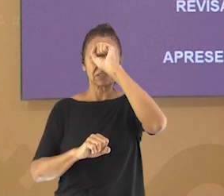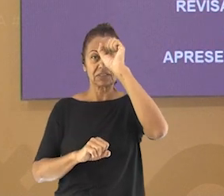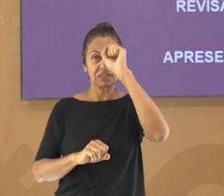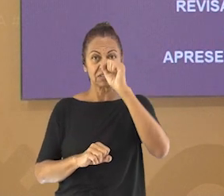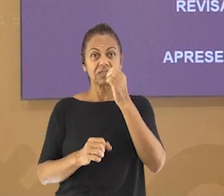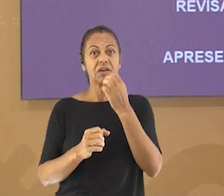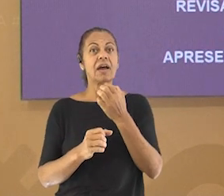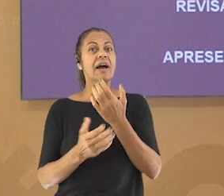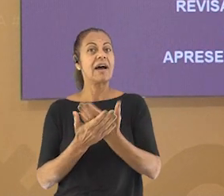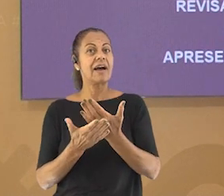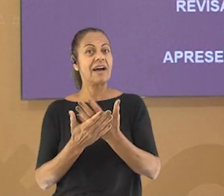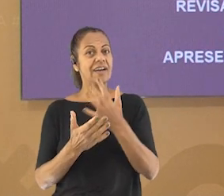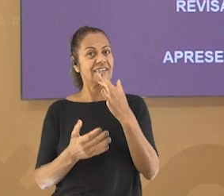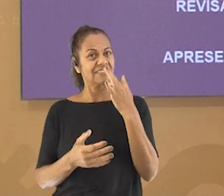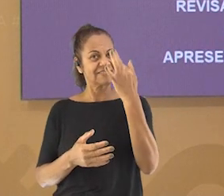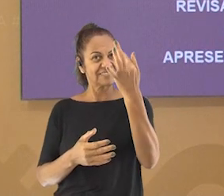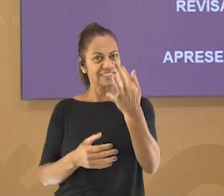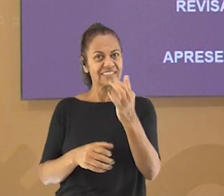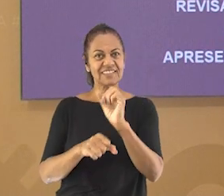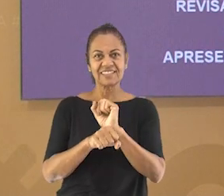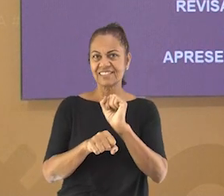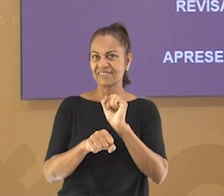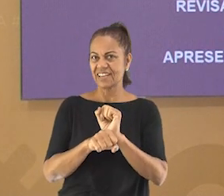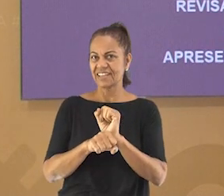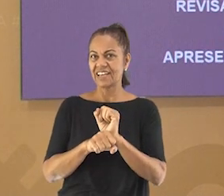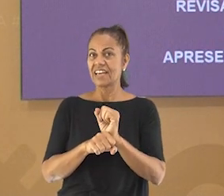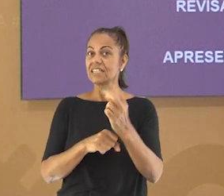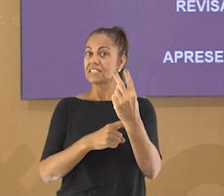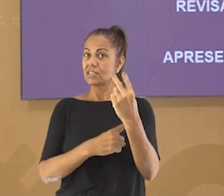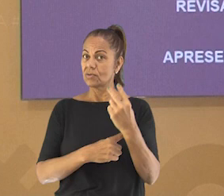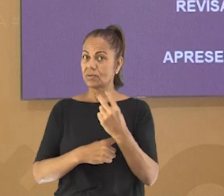espero vocês na próxima. Se cuidem e